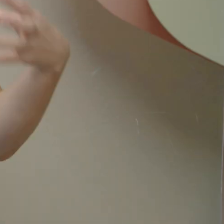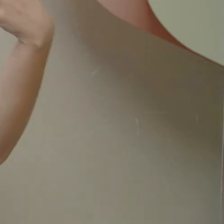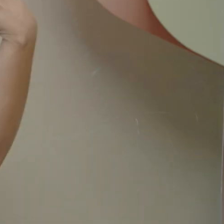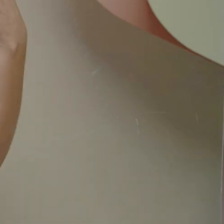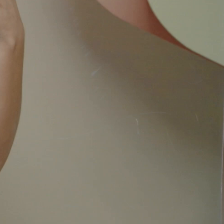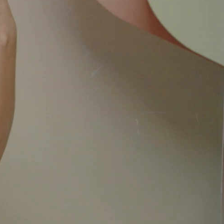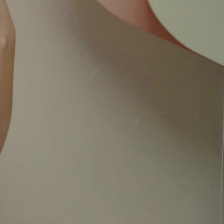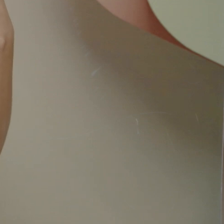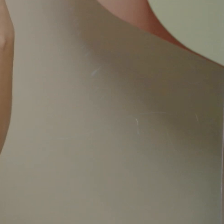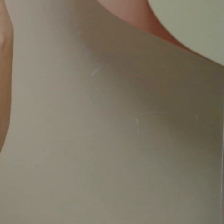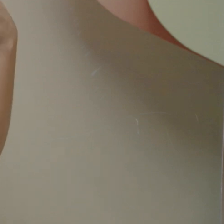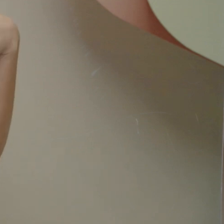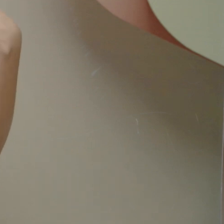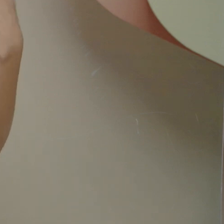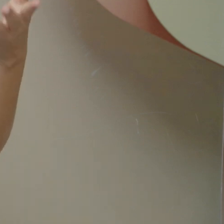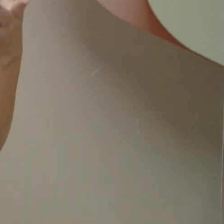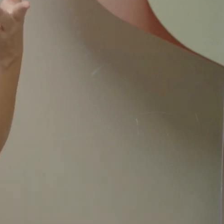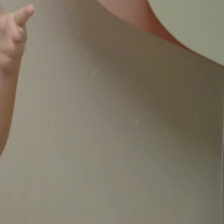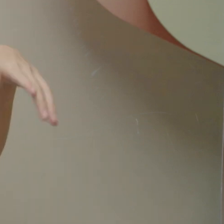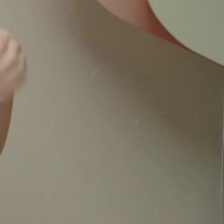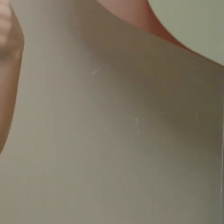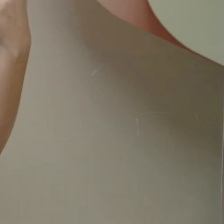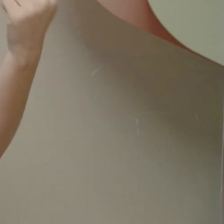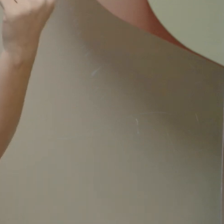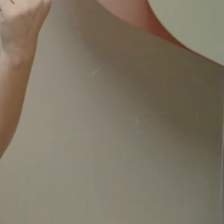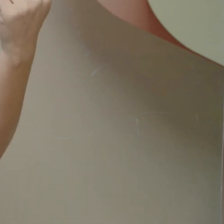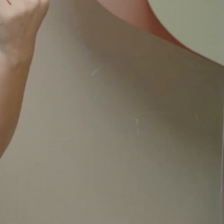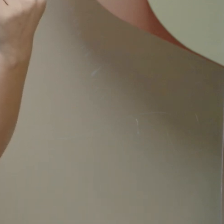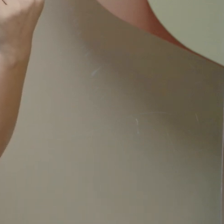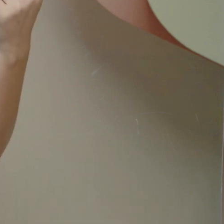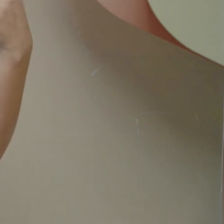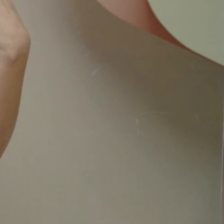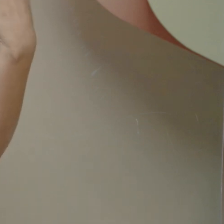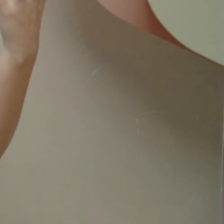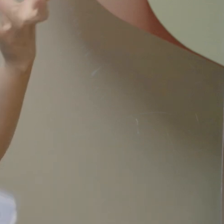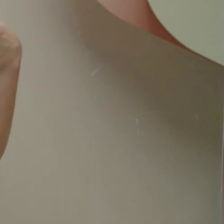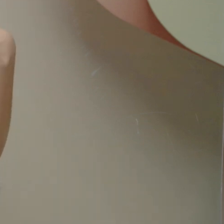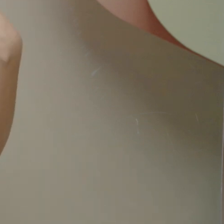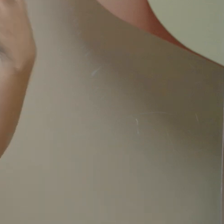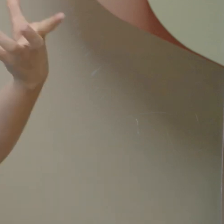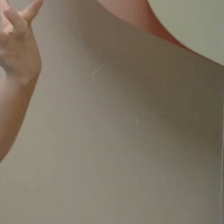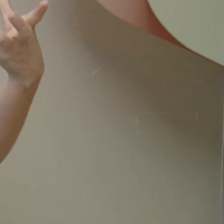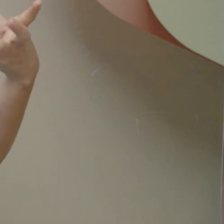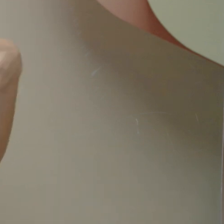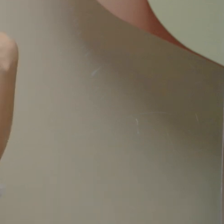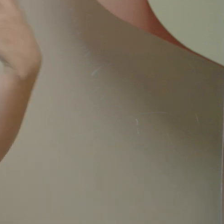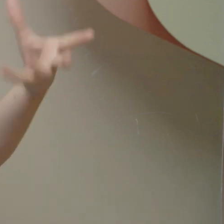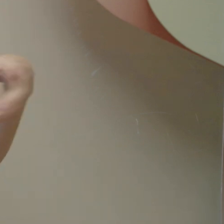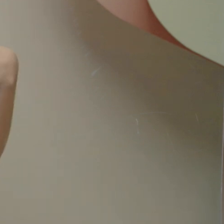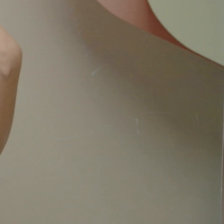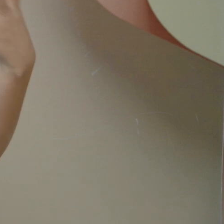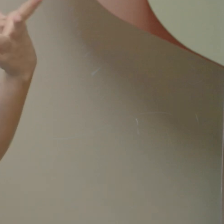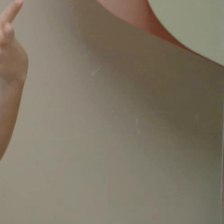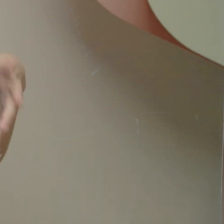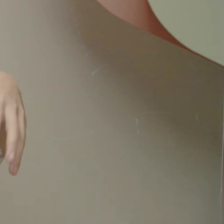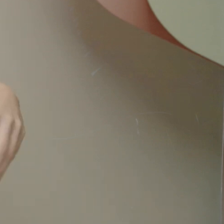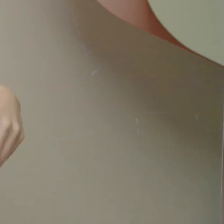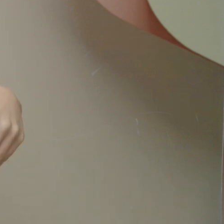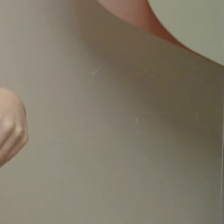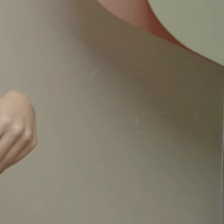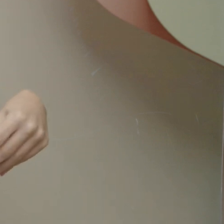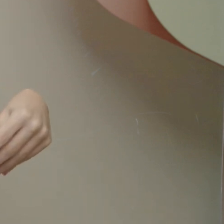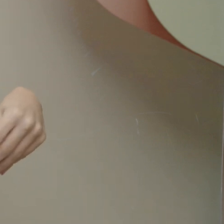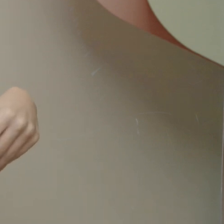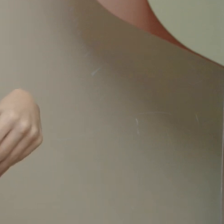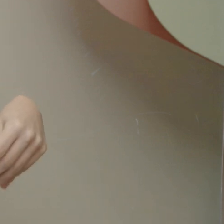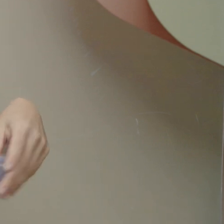pouquinho. O bem-estar mental e o físico. A gente terminou o segundo bloco falando da importância de praticar exercícios, atividades